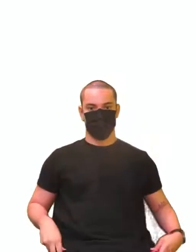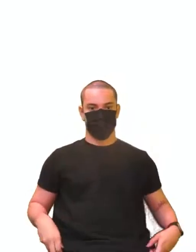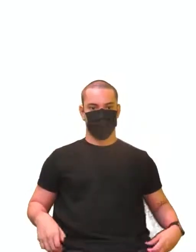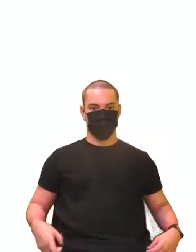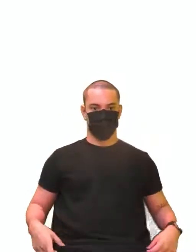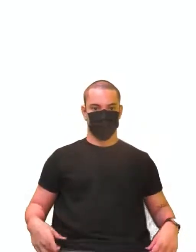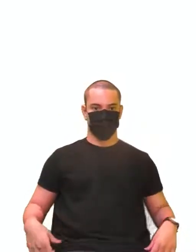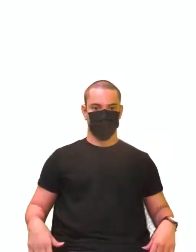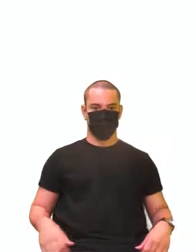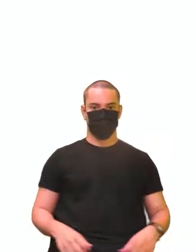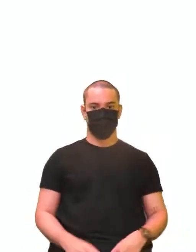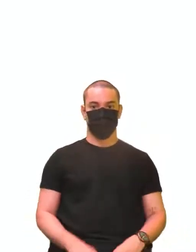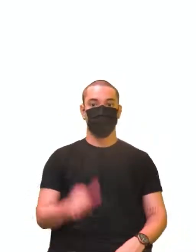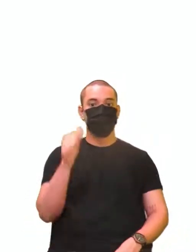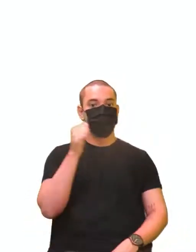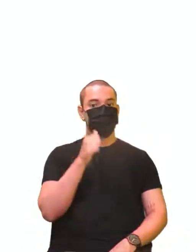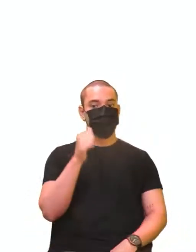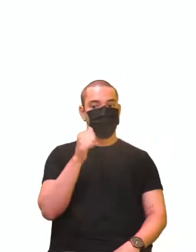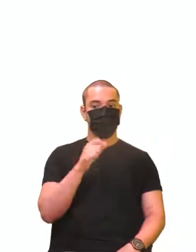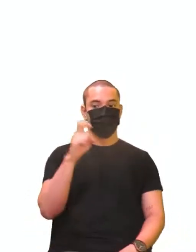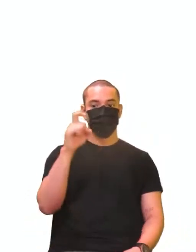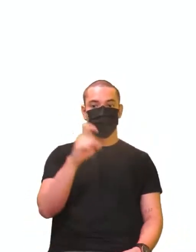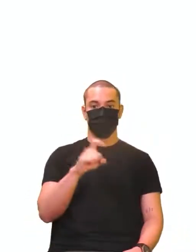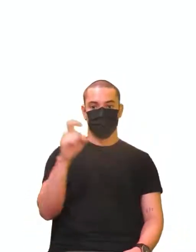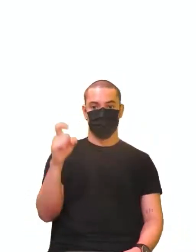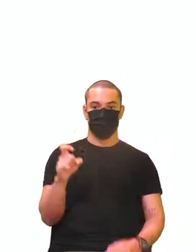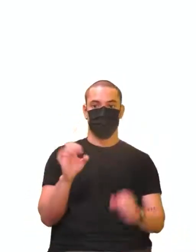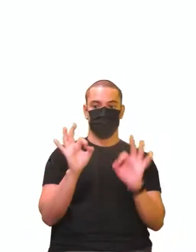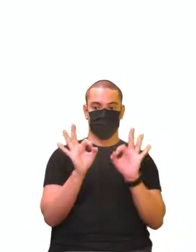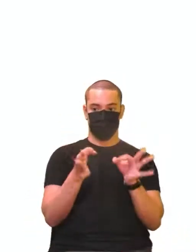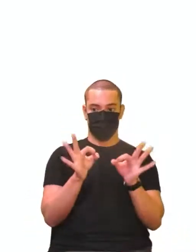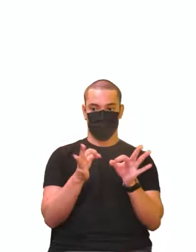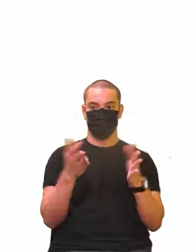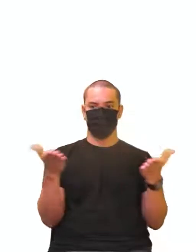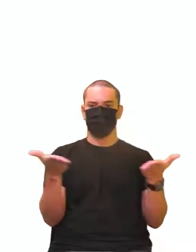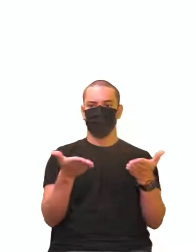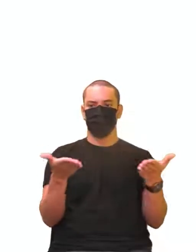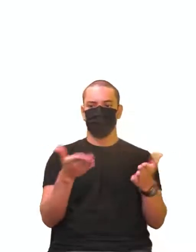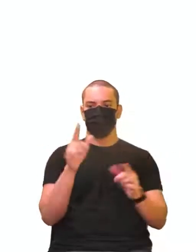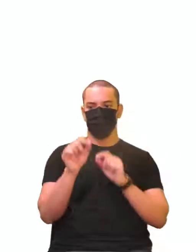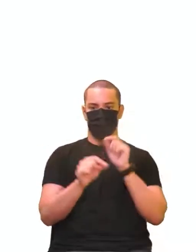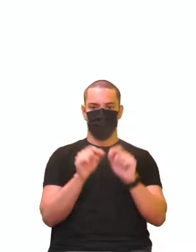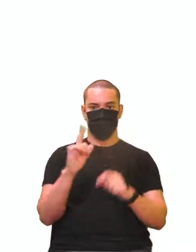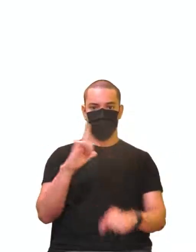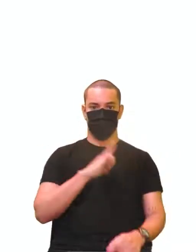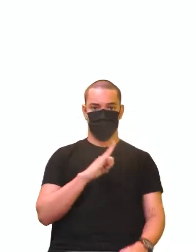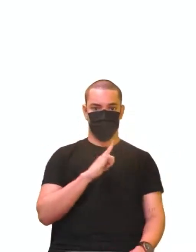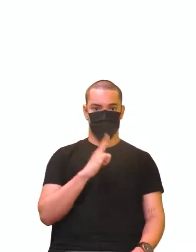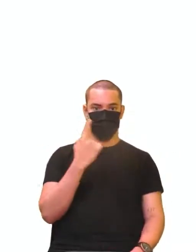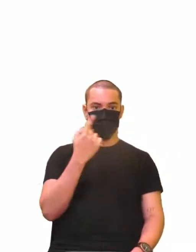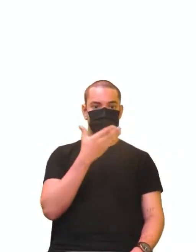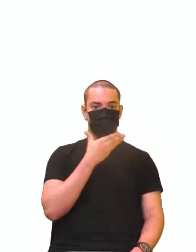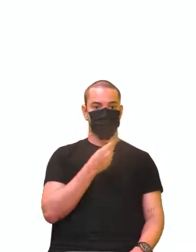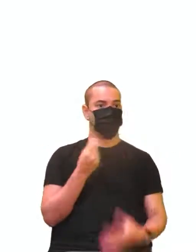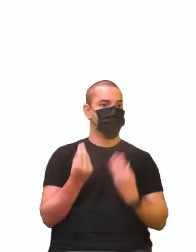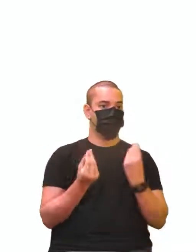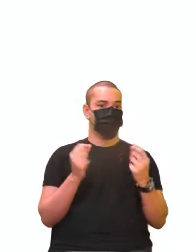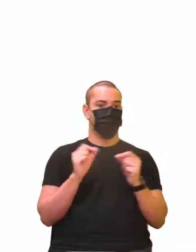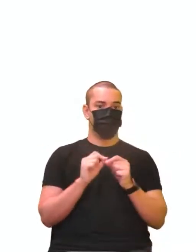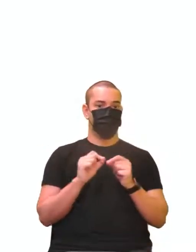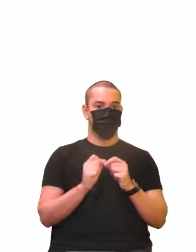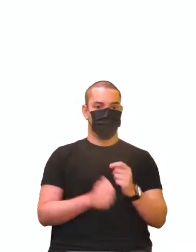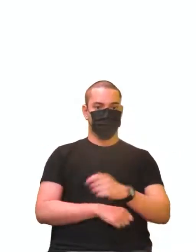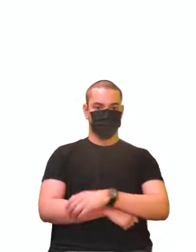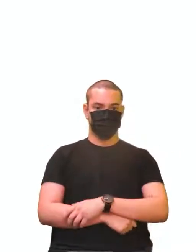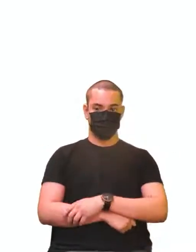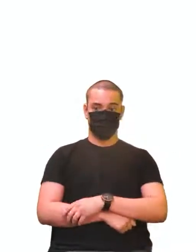lá, XX. Ok. E agora eles tiveram um menino. Como é que vai ficar ali, prof?